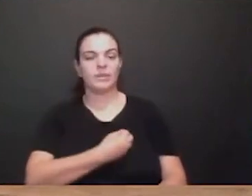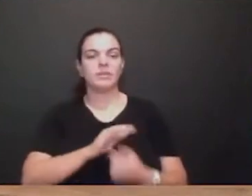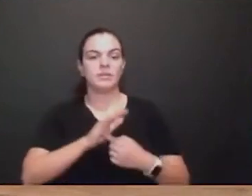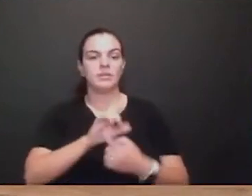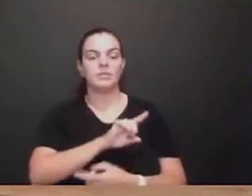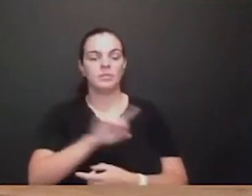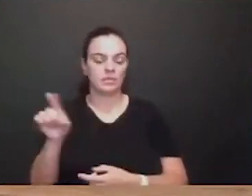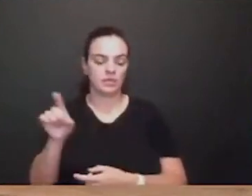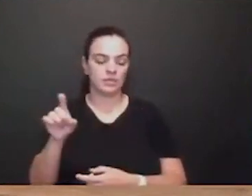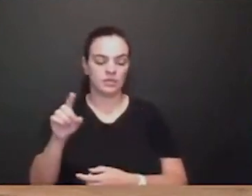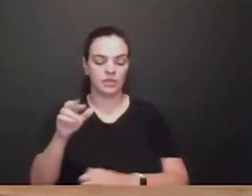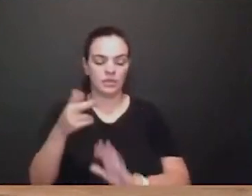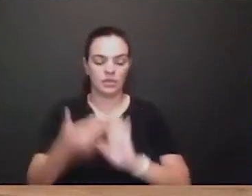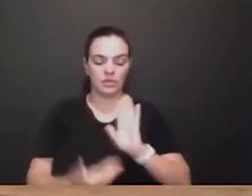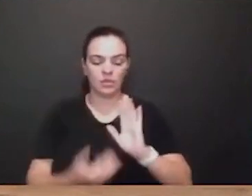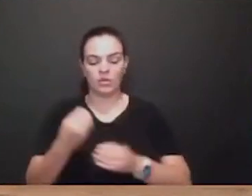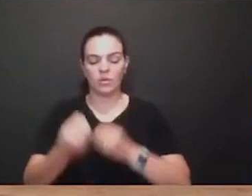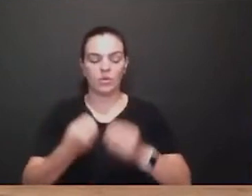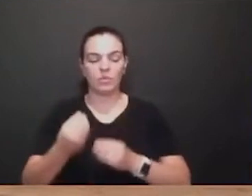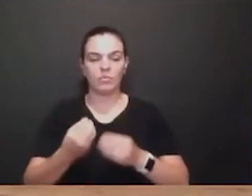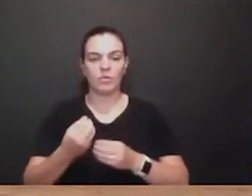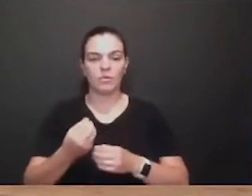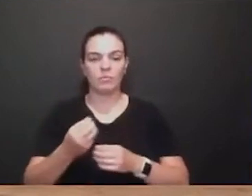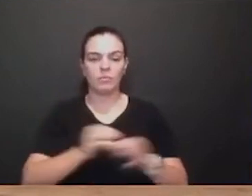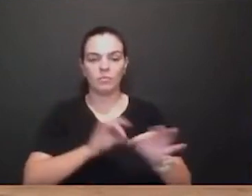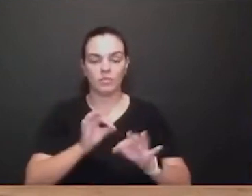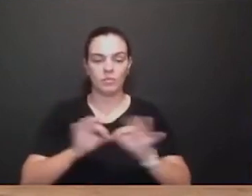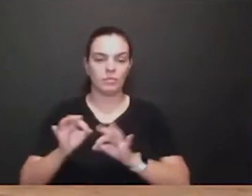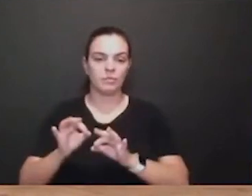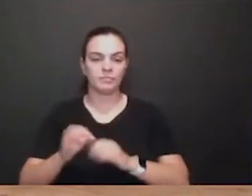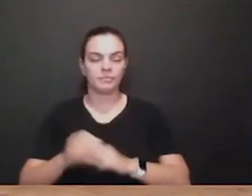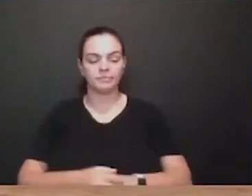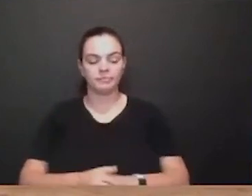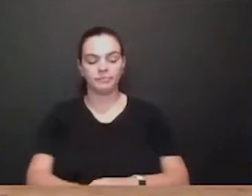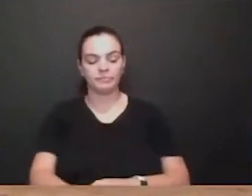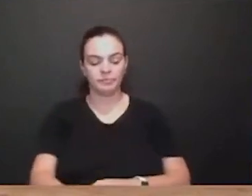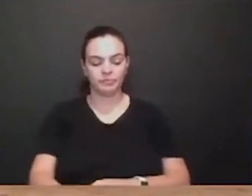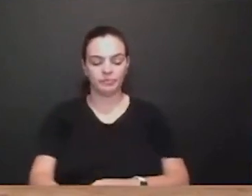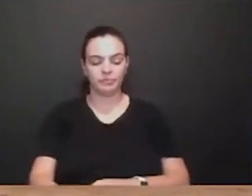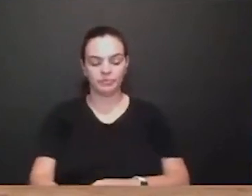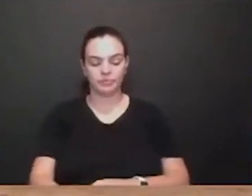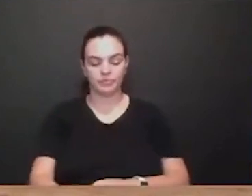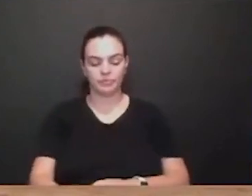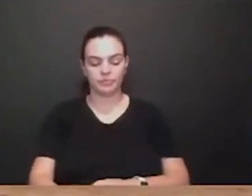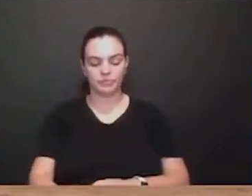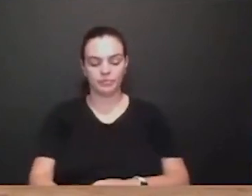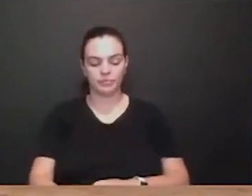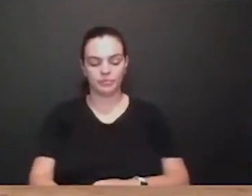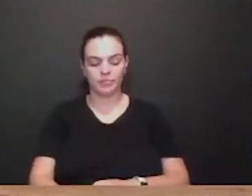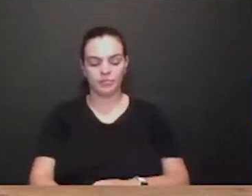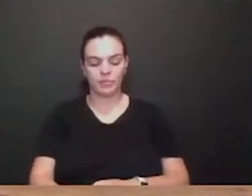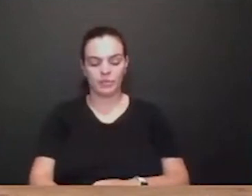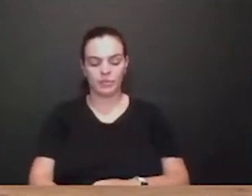plano plurianual. Gostaria de fazer algumas ressalvas aqui que considero importante, lembrando os senhores